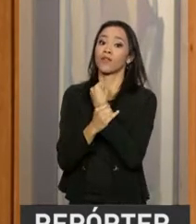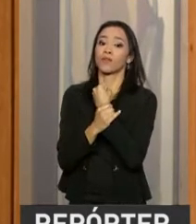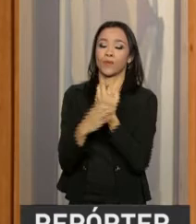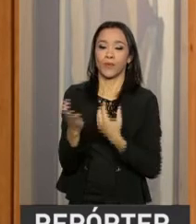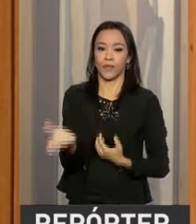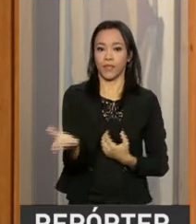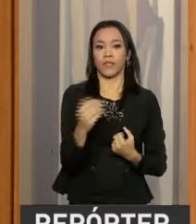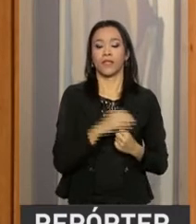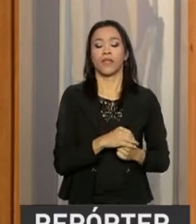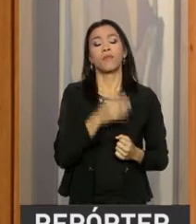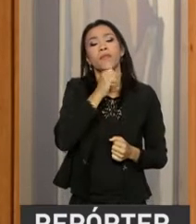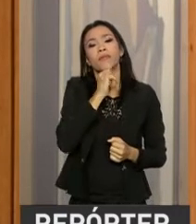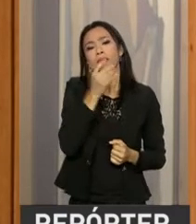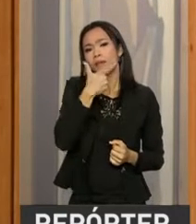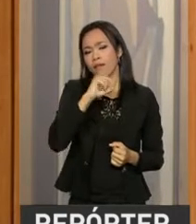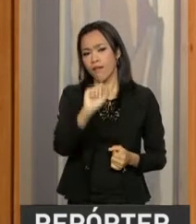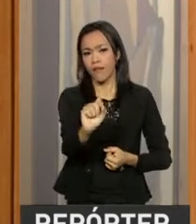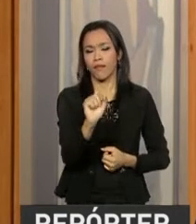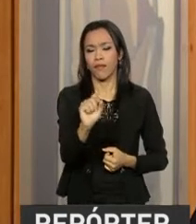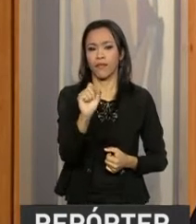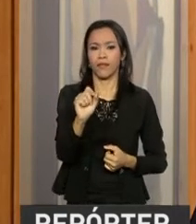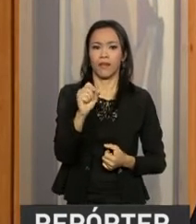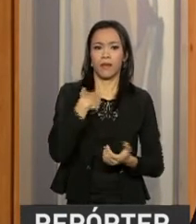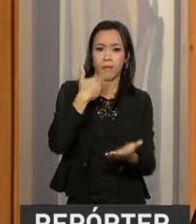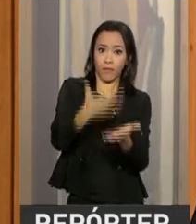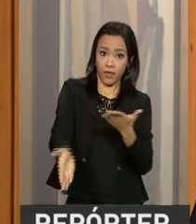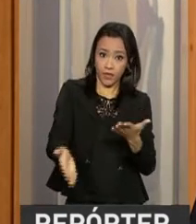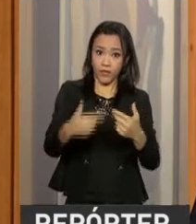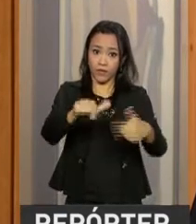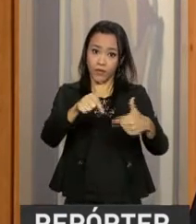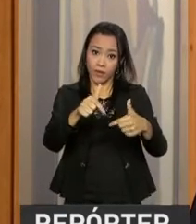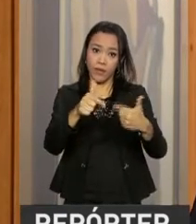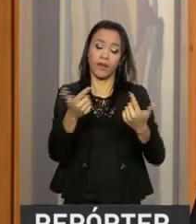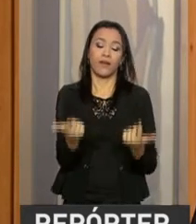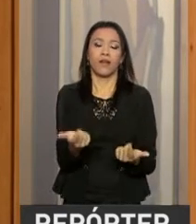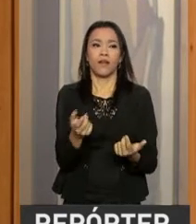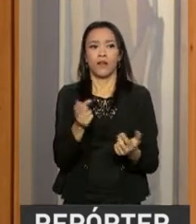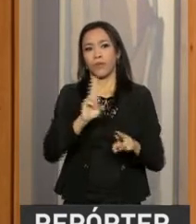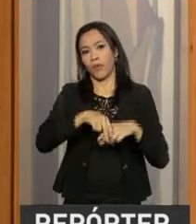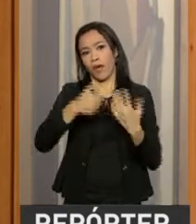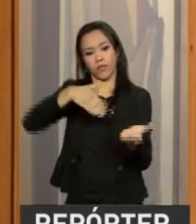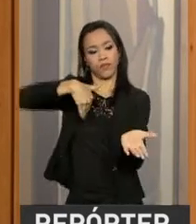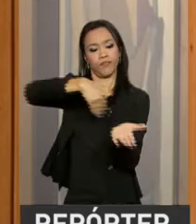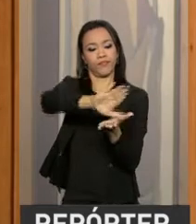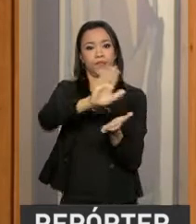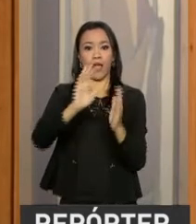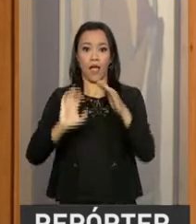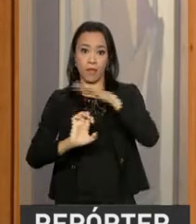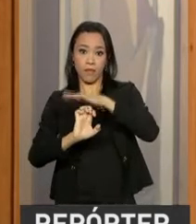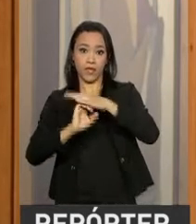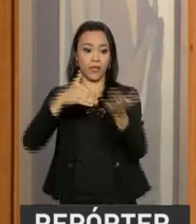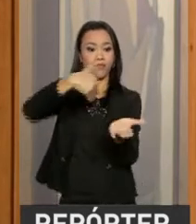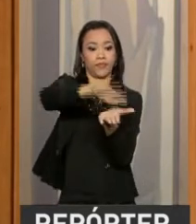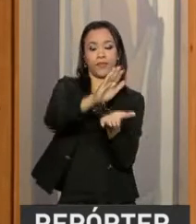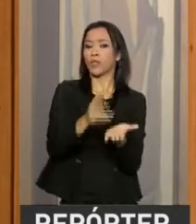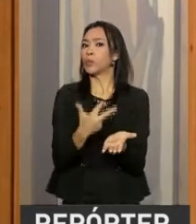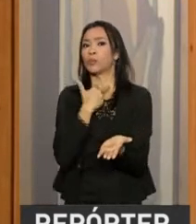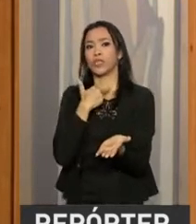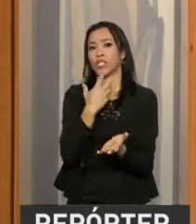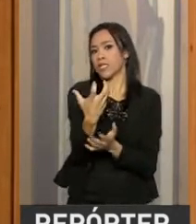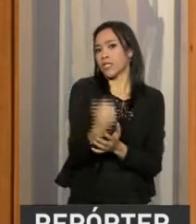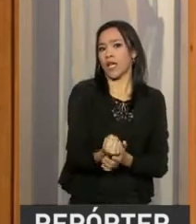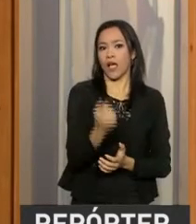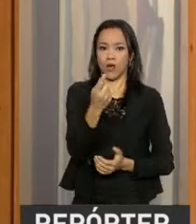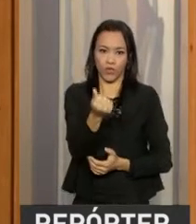quem tivesse é pertinho do seu emprego é povo despedida injusta não poderia sacar os valores